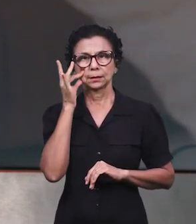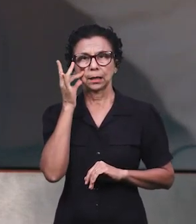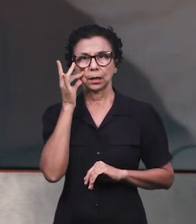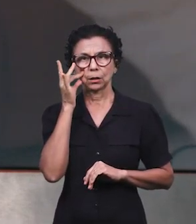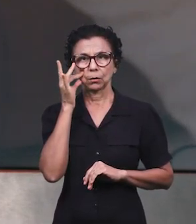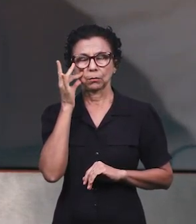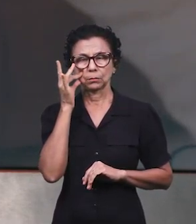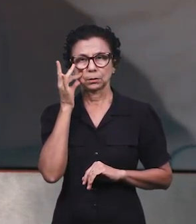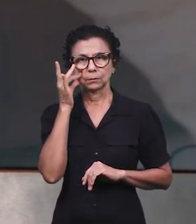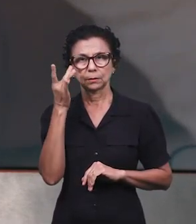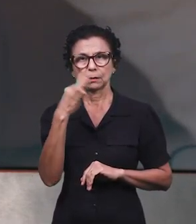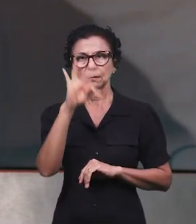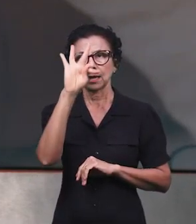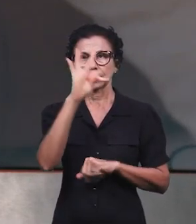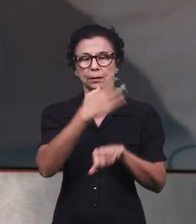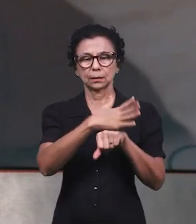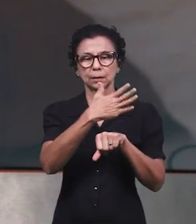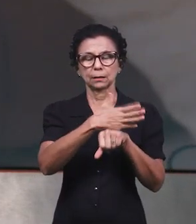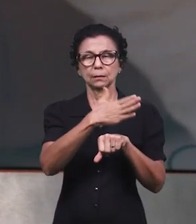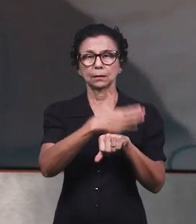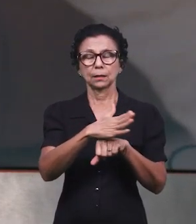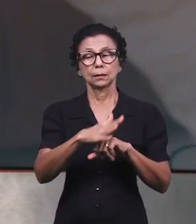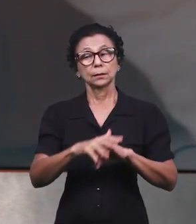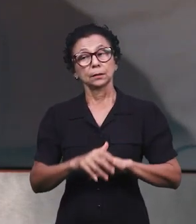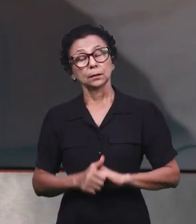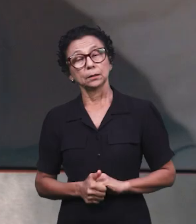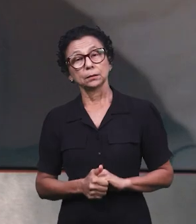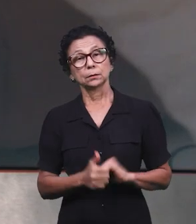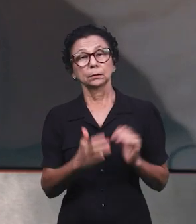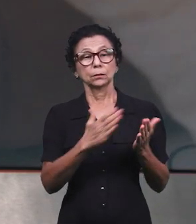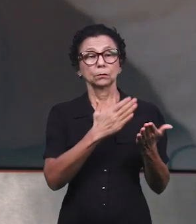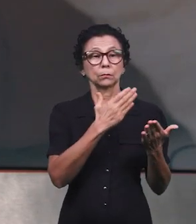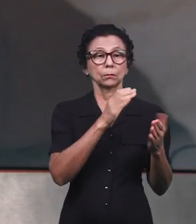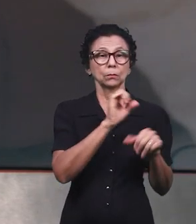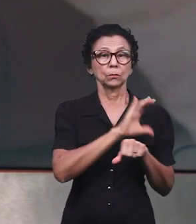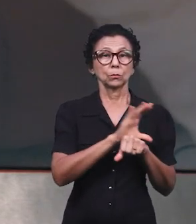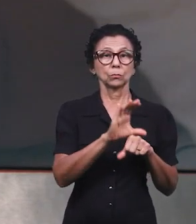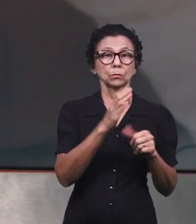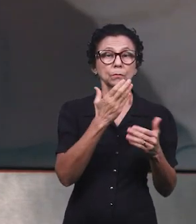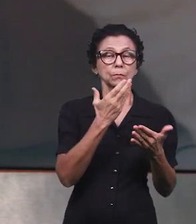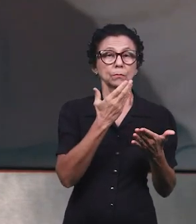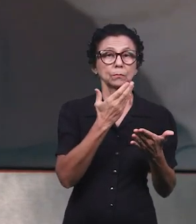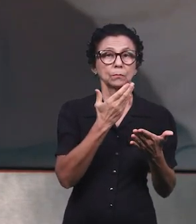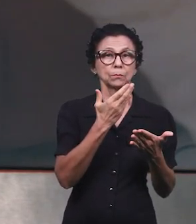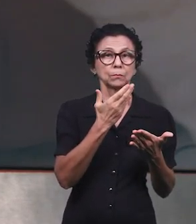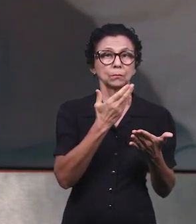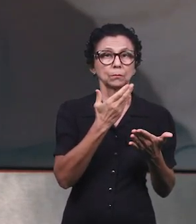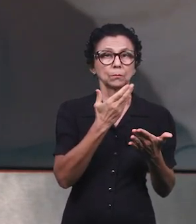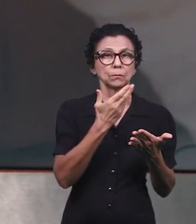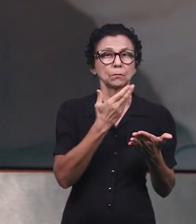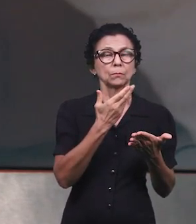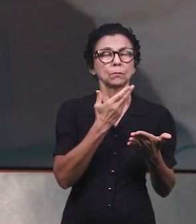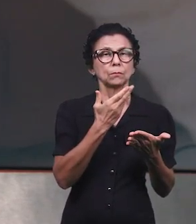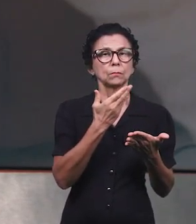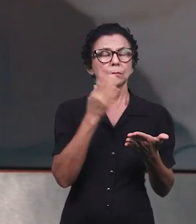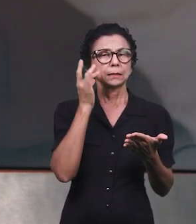está no início e às vezes no final da preparação, um curso presencial pode sim ser interessante, tá bom? Outro ponto aqui,